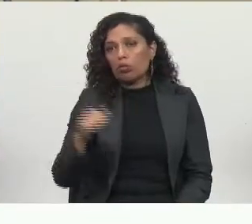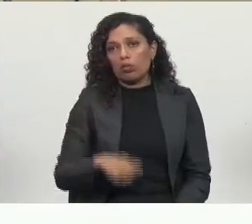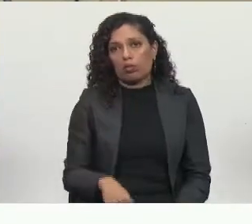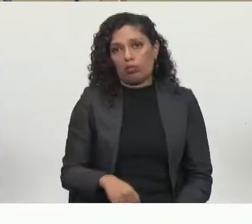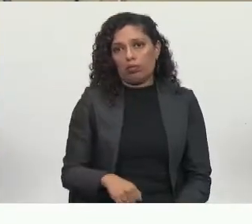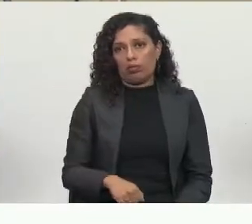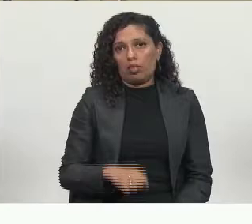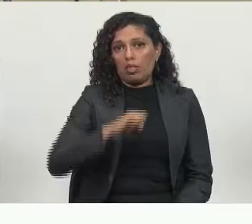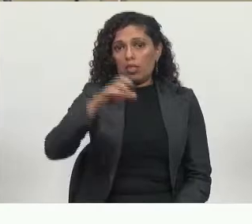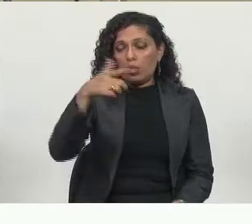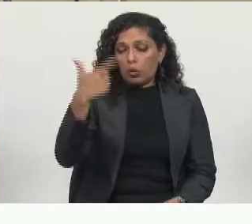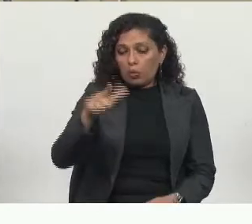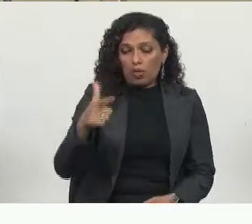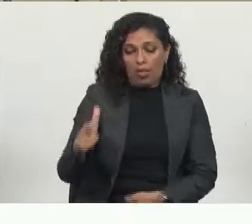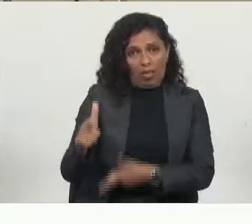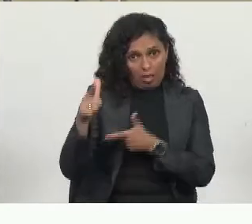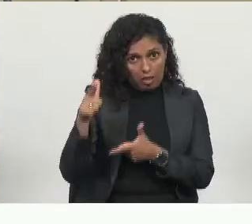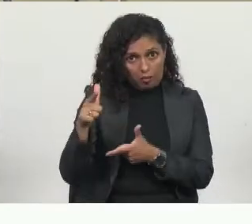vítimas.